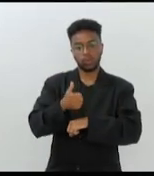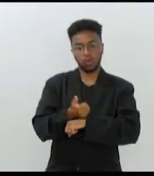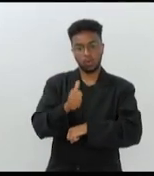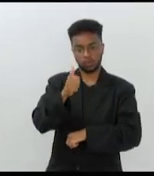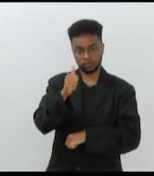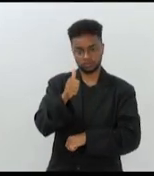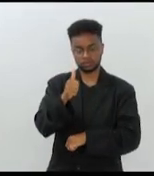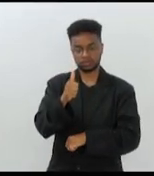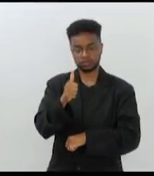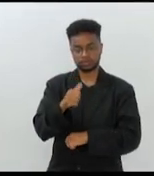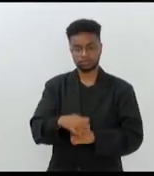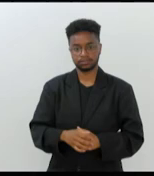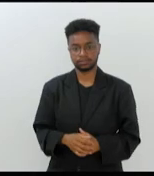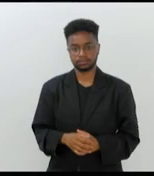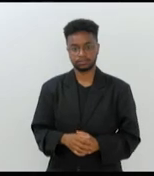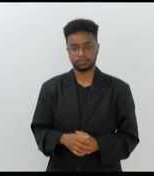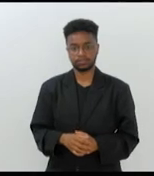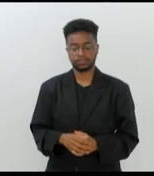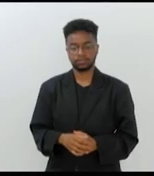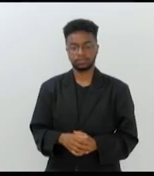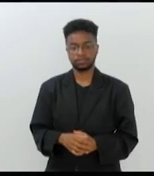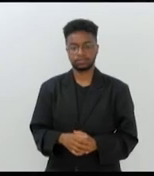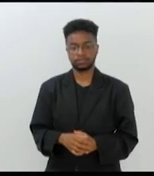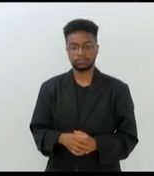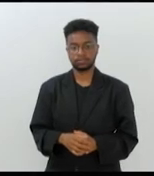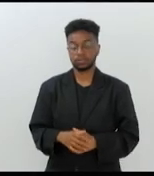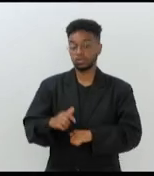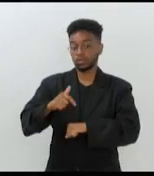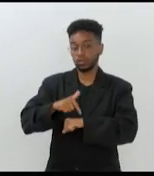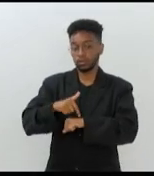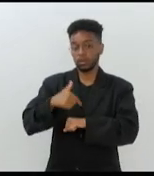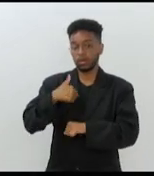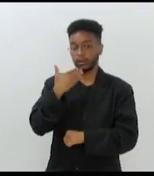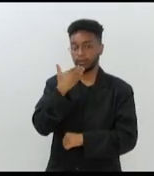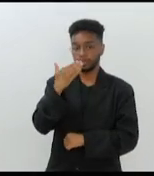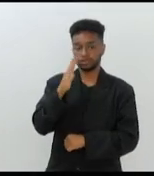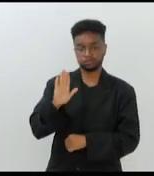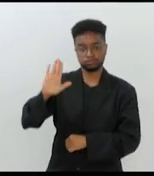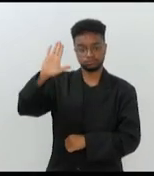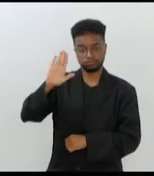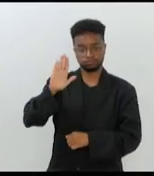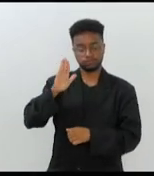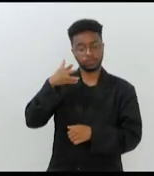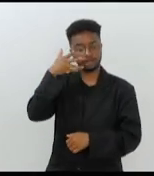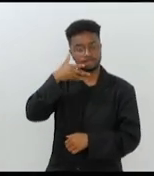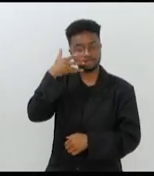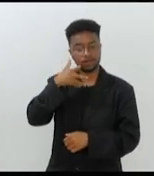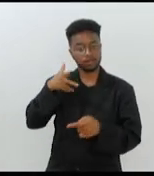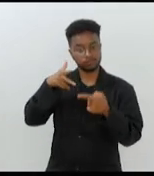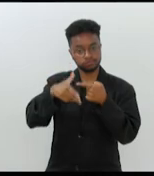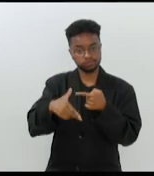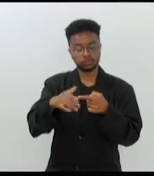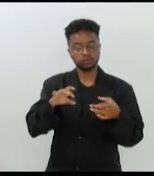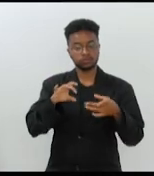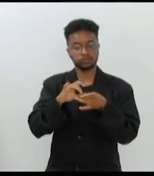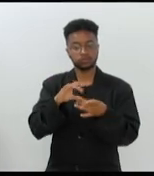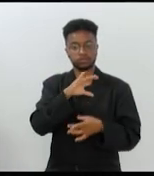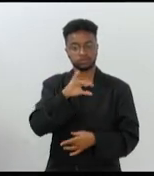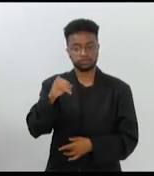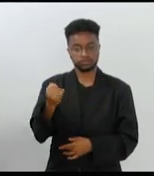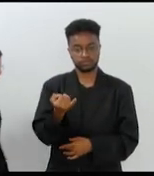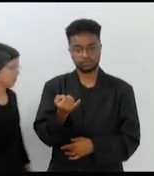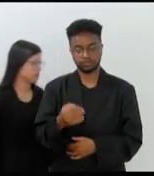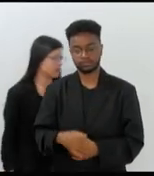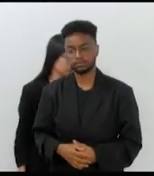manhã, quando pediu uma questão de ordem para a Comissão de Constituição e